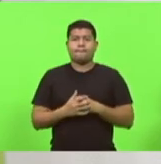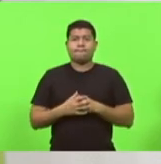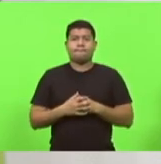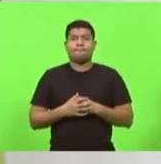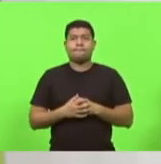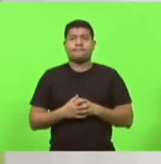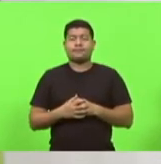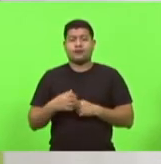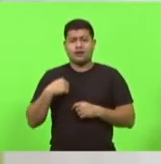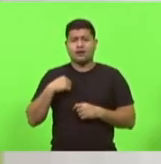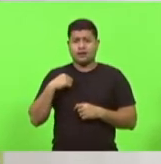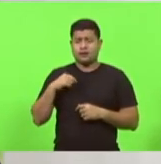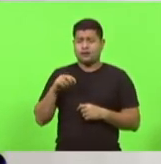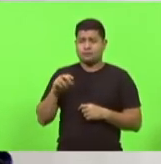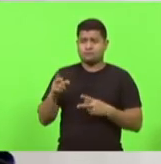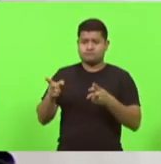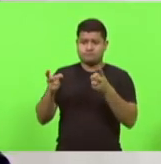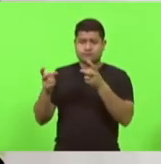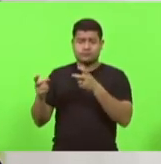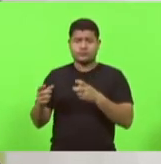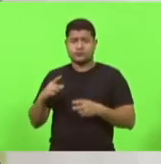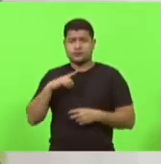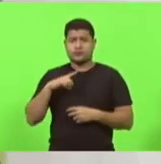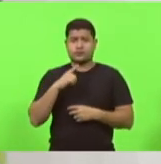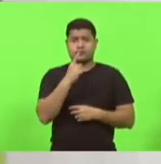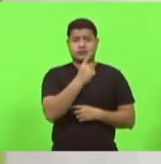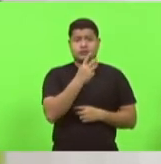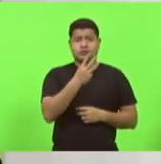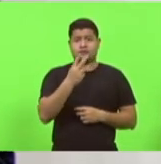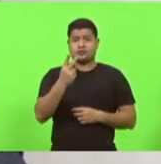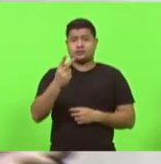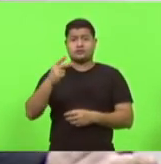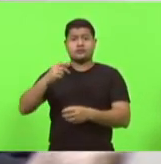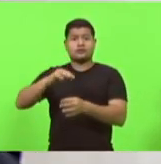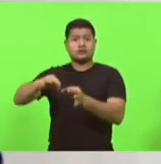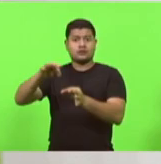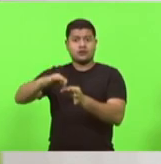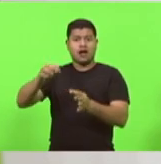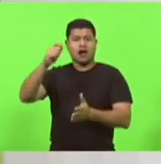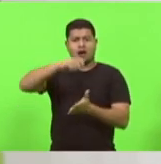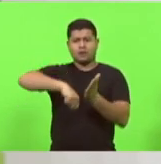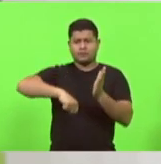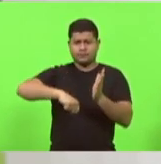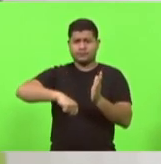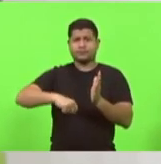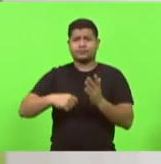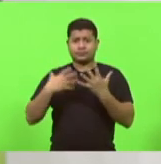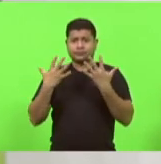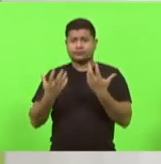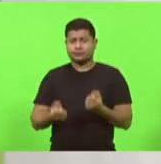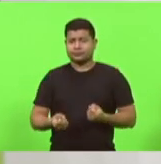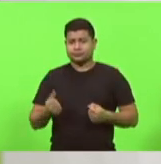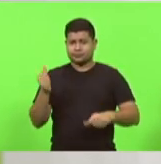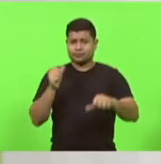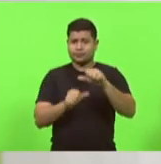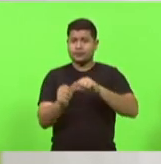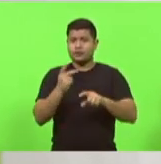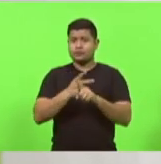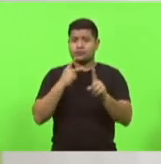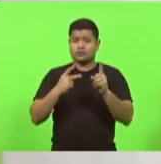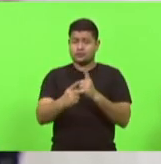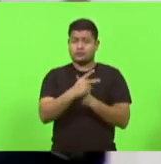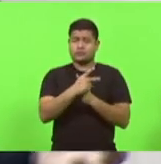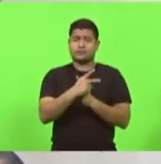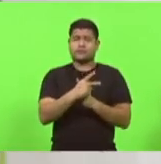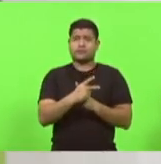Eu vi aí que 132 entidades assinaram a favor da reforma da Previdência.